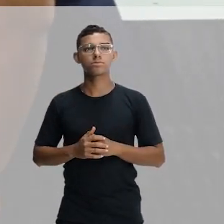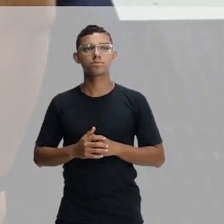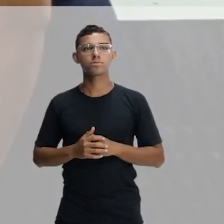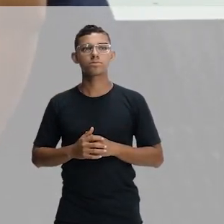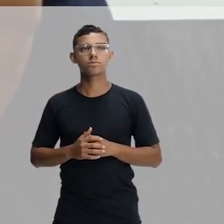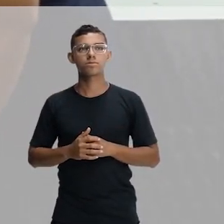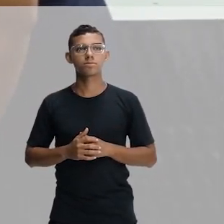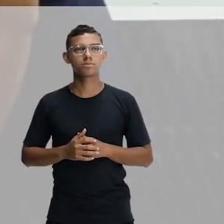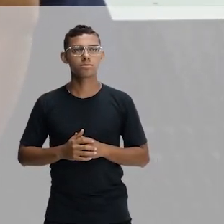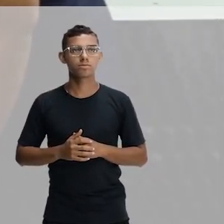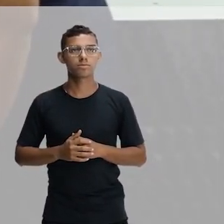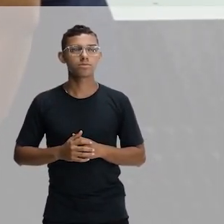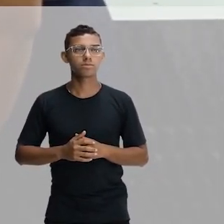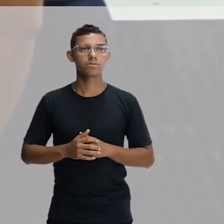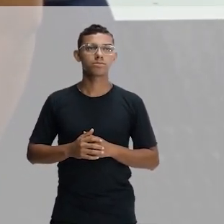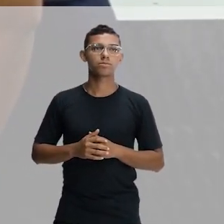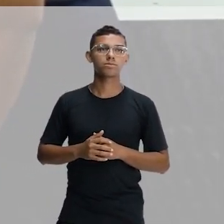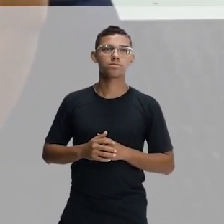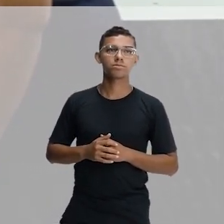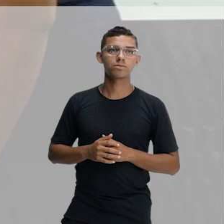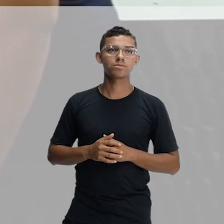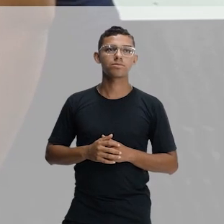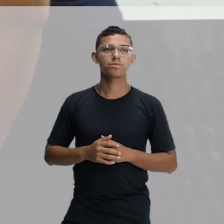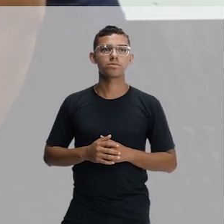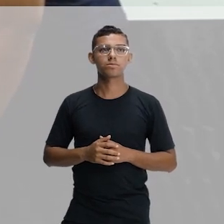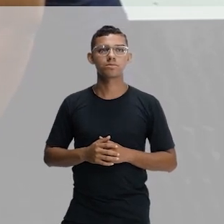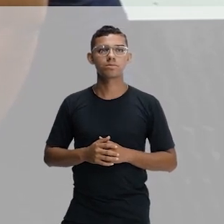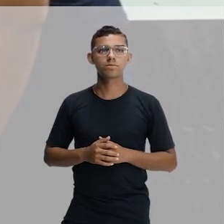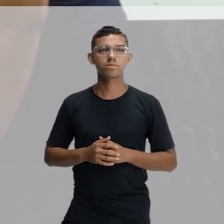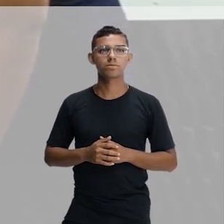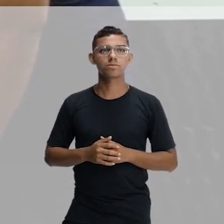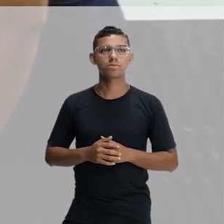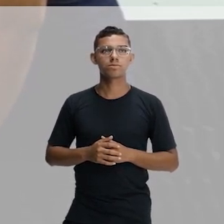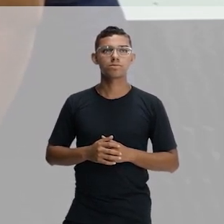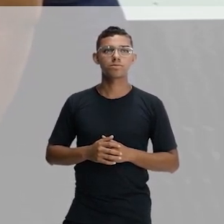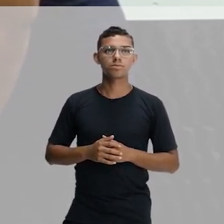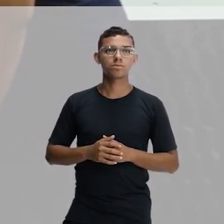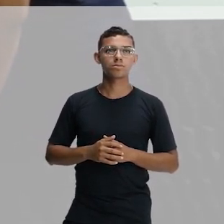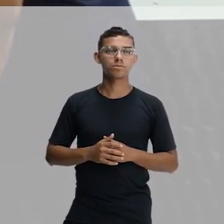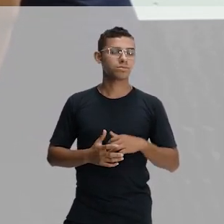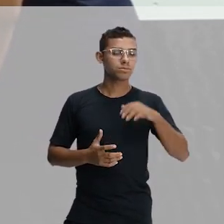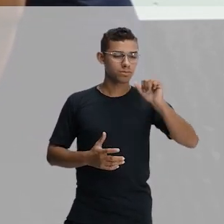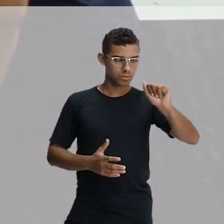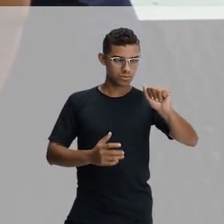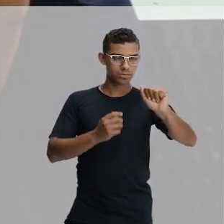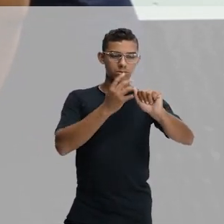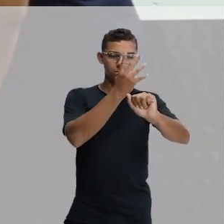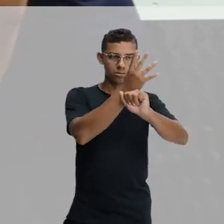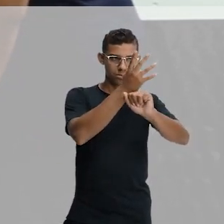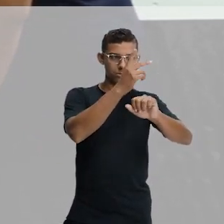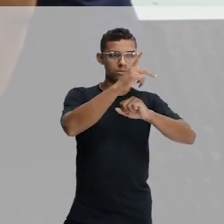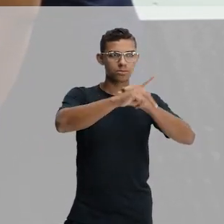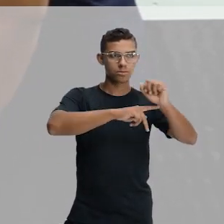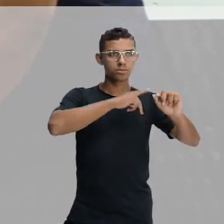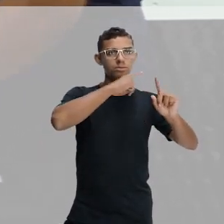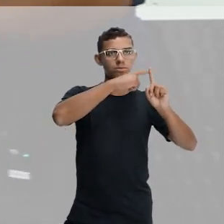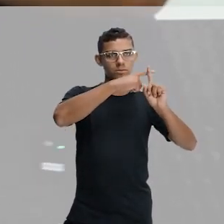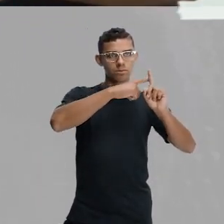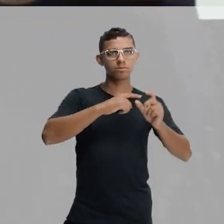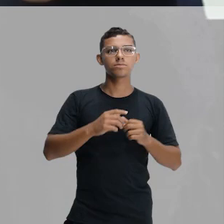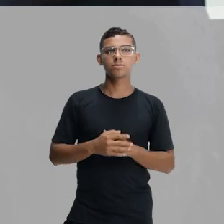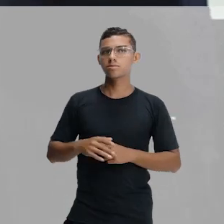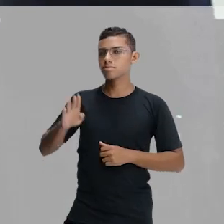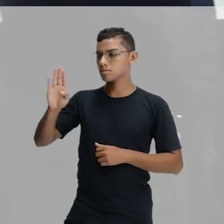positivo, a corpo A continua com a sua quantidade positiva, normal, e o corpo B também continua com a sua quantidade